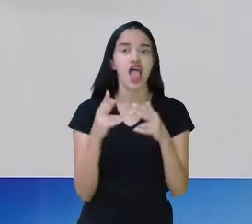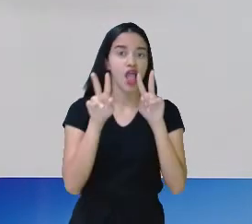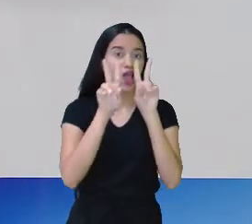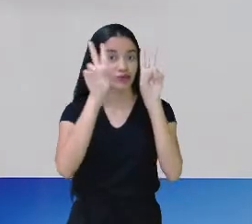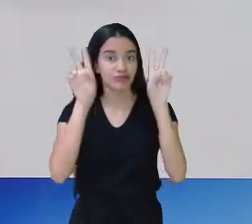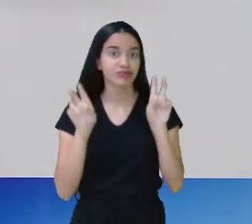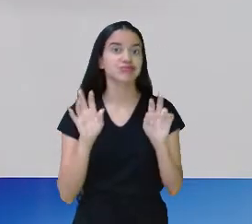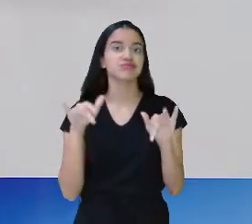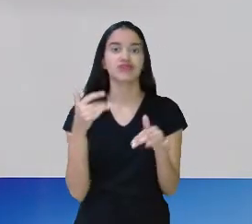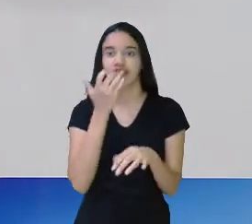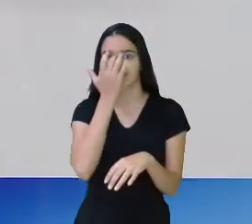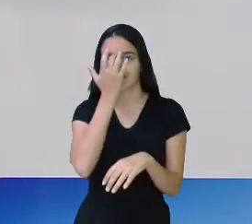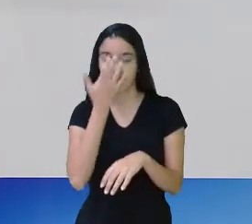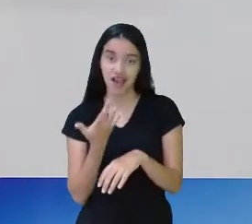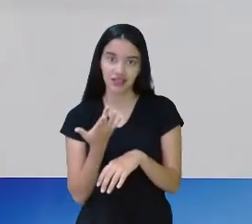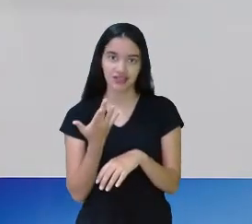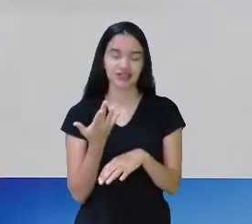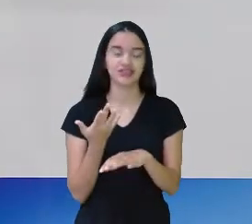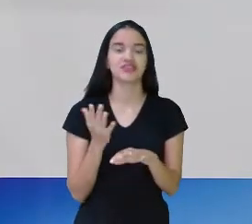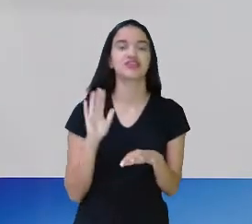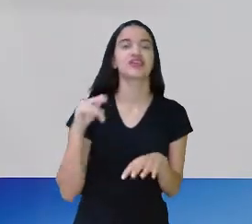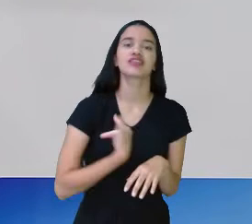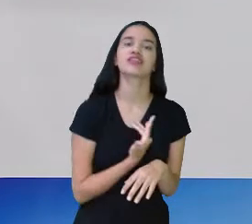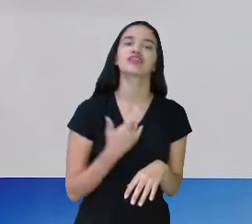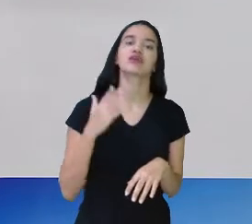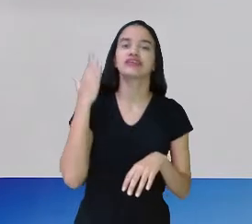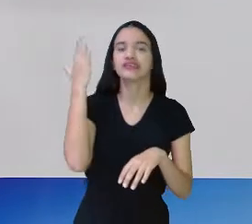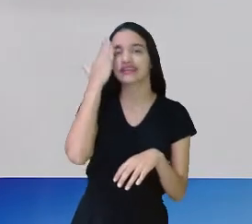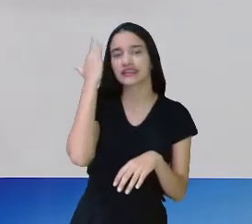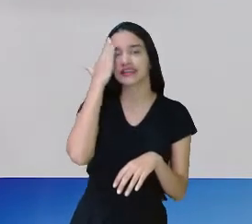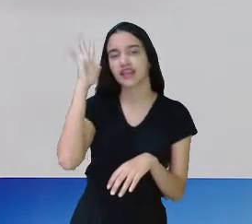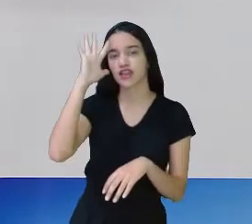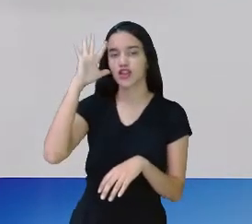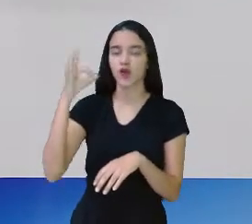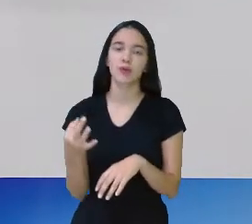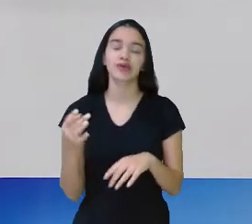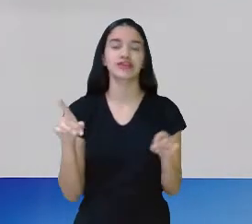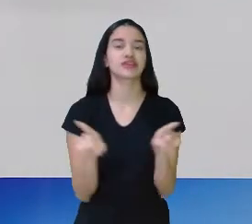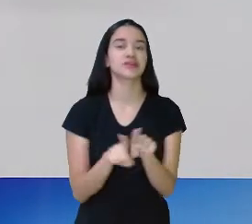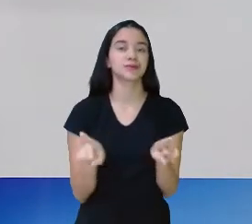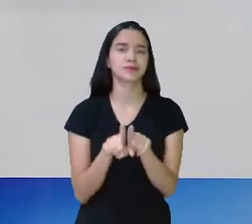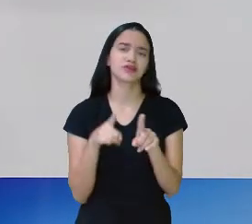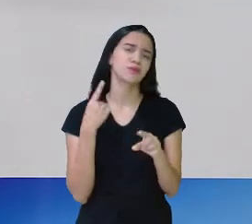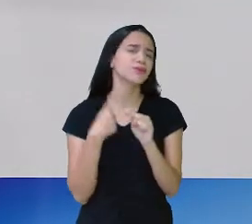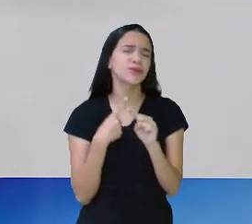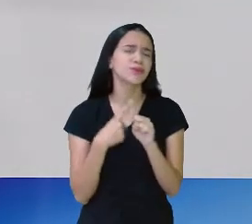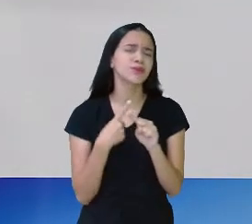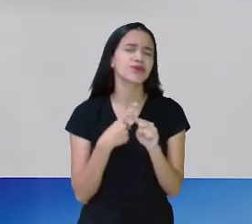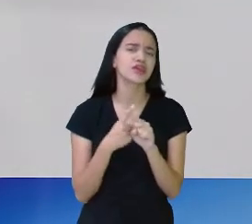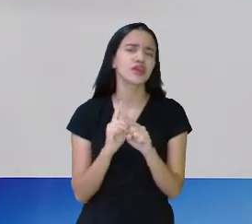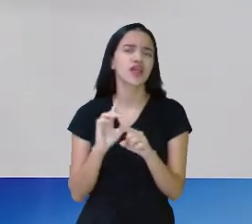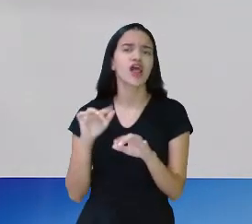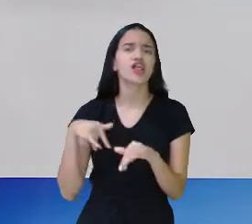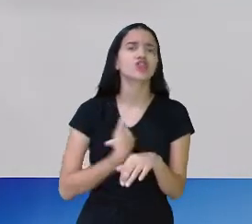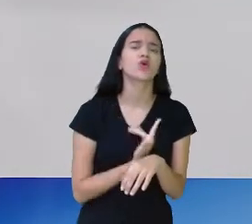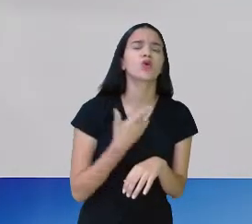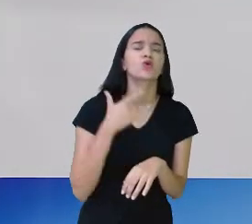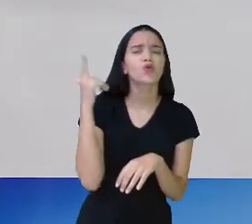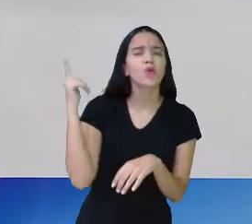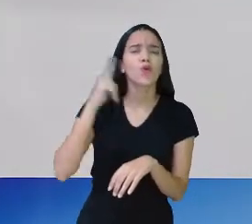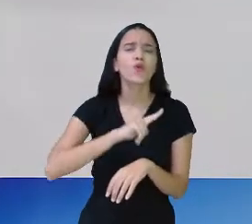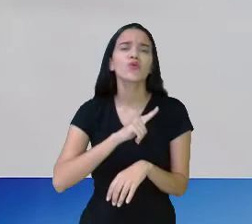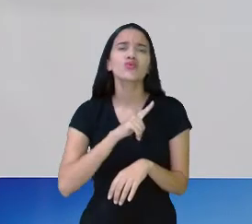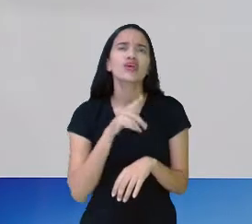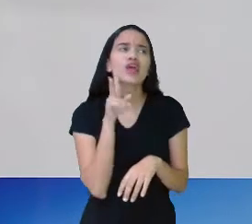assunto muito fácil da gente entender, né? Da gente compreender. Por quê? A gente consegue ver formas